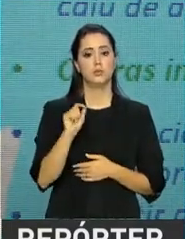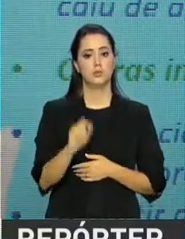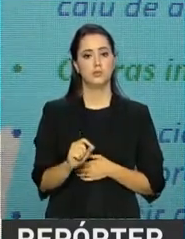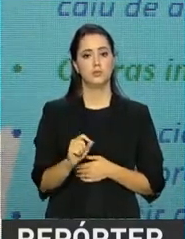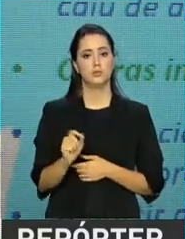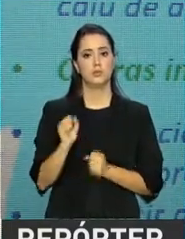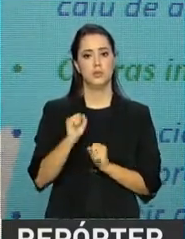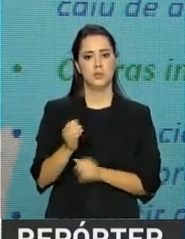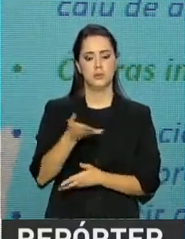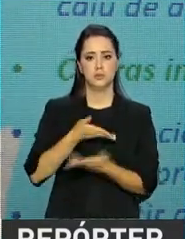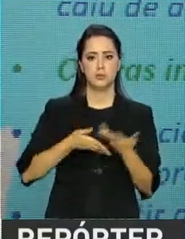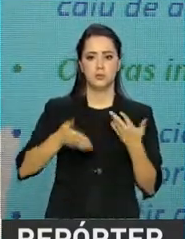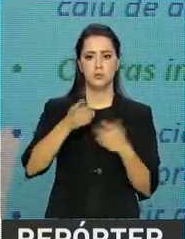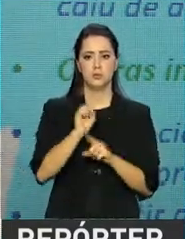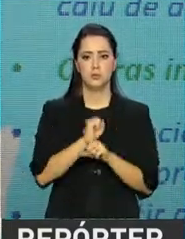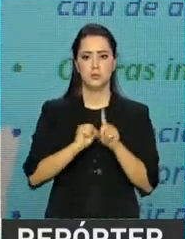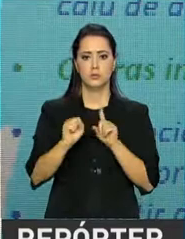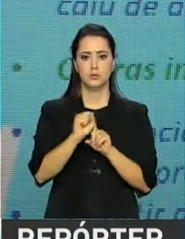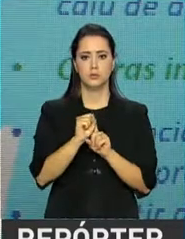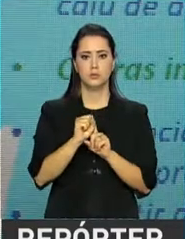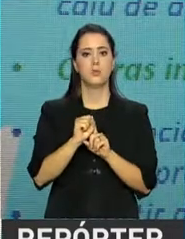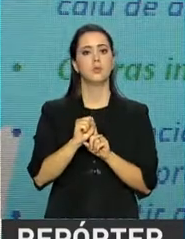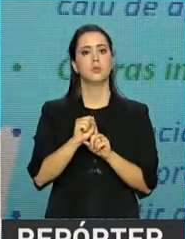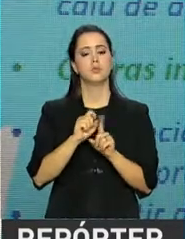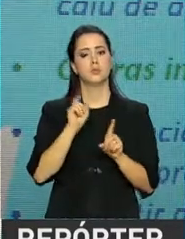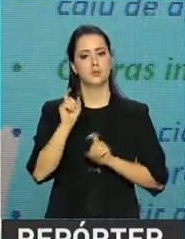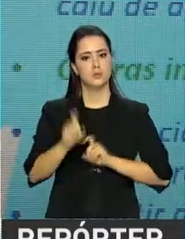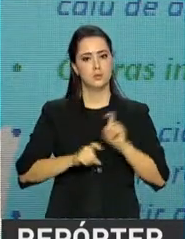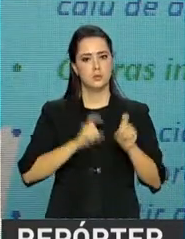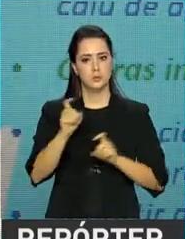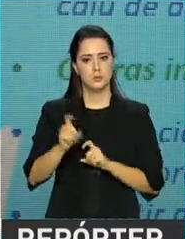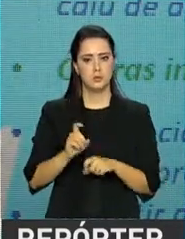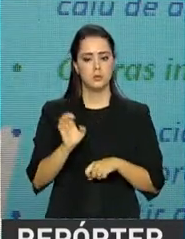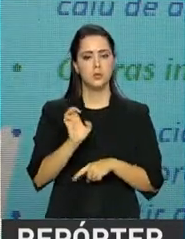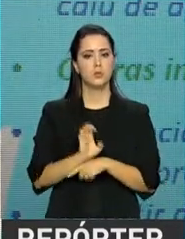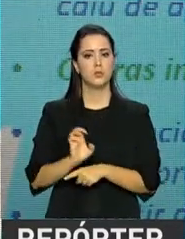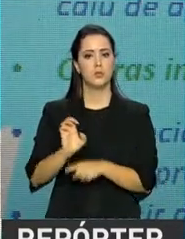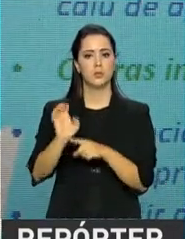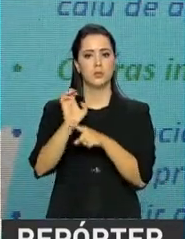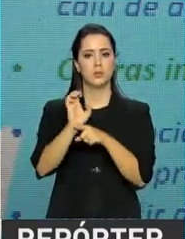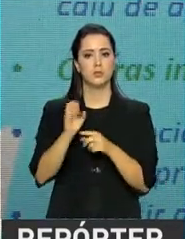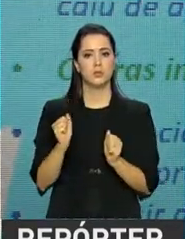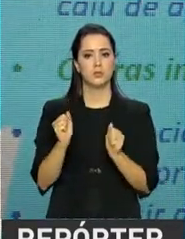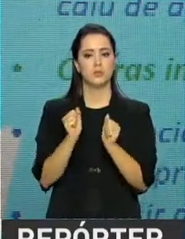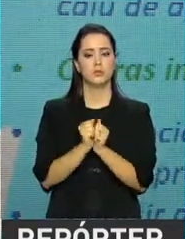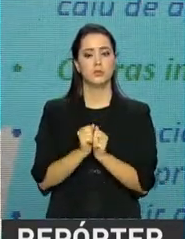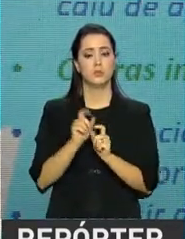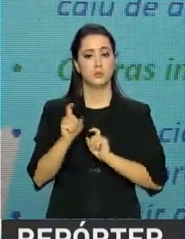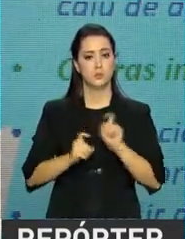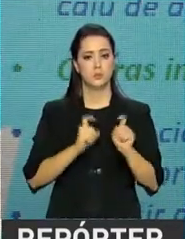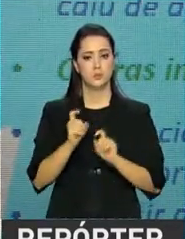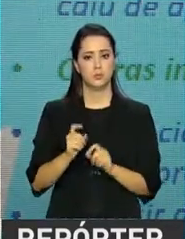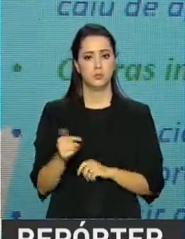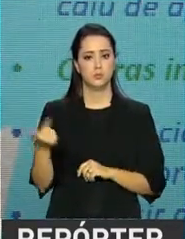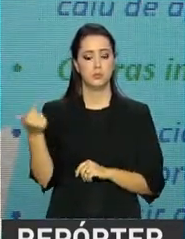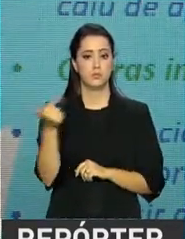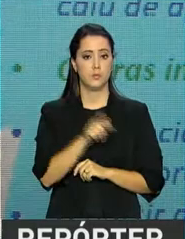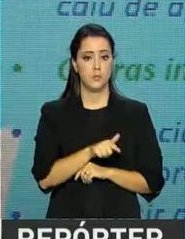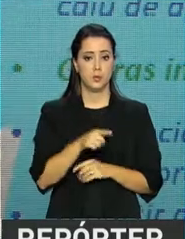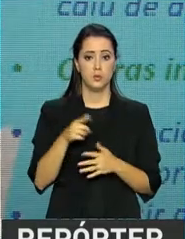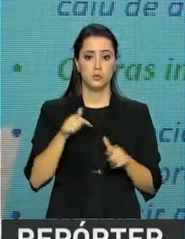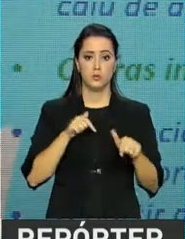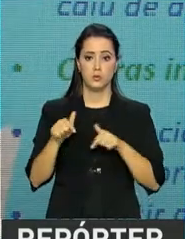é correspondente a uma sociedade digitalizada ao estado que caminha rumo à digitalização outras iniciativas